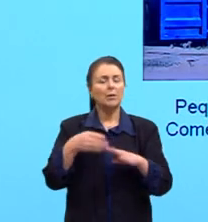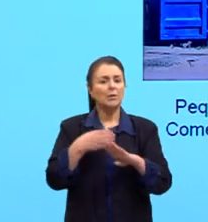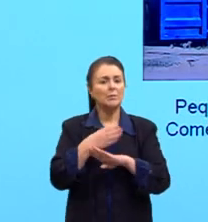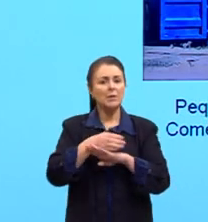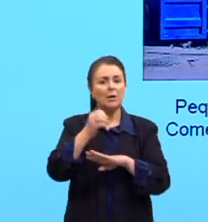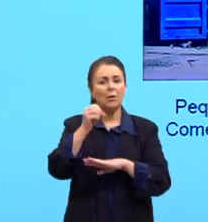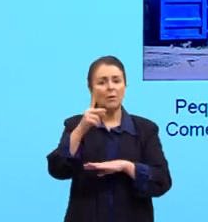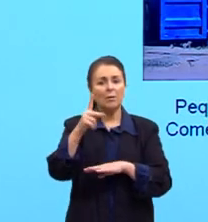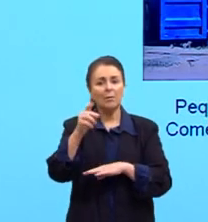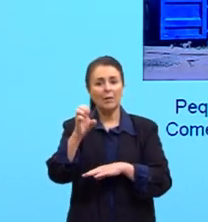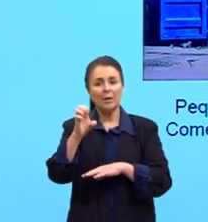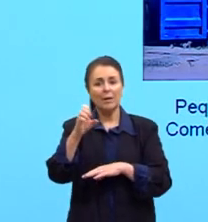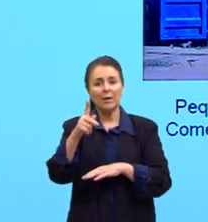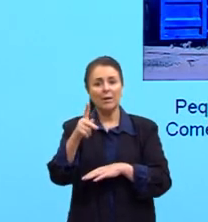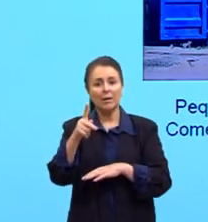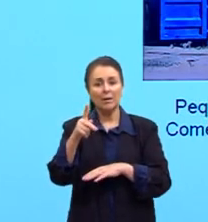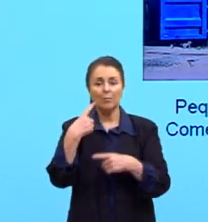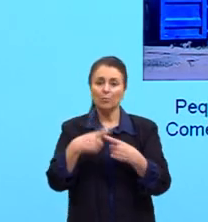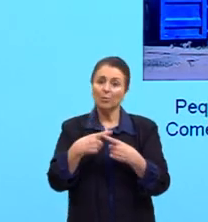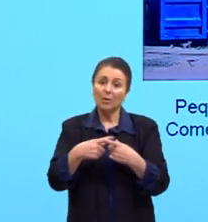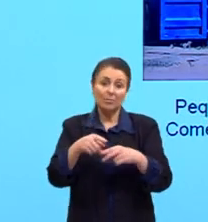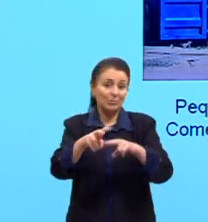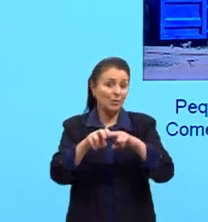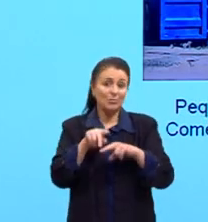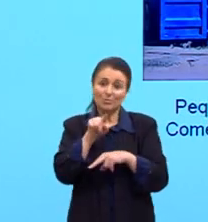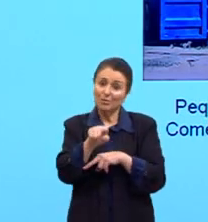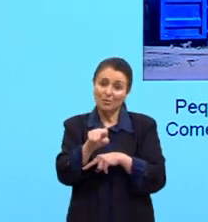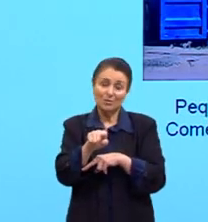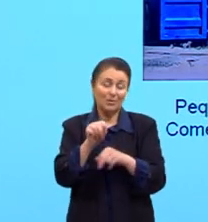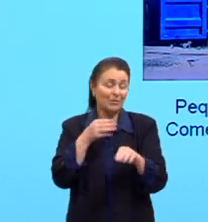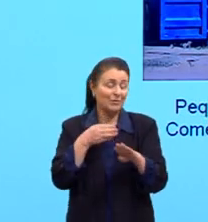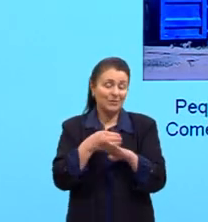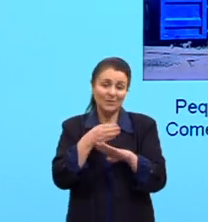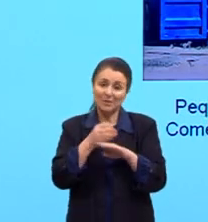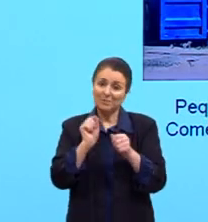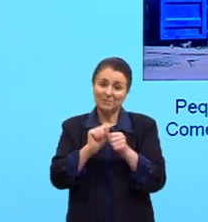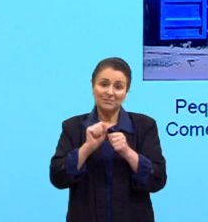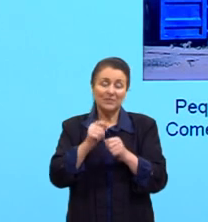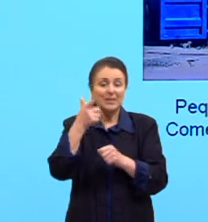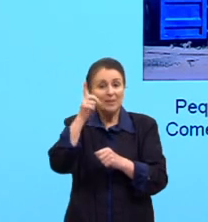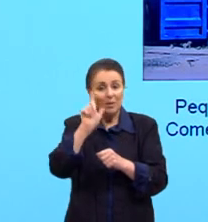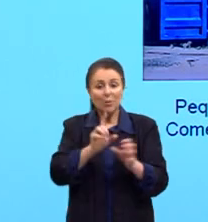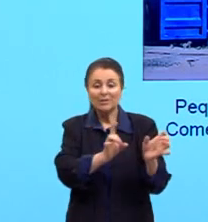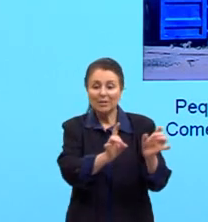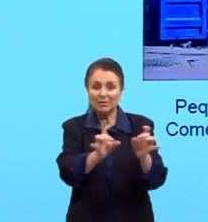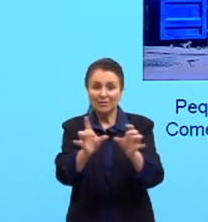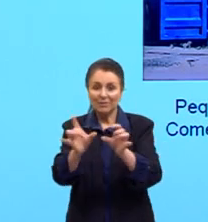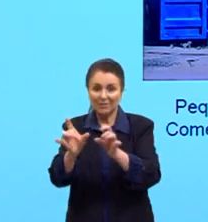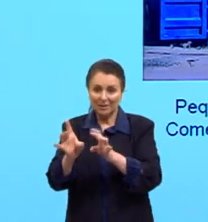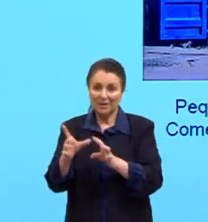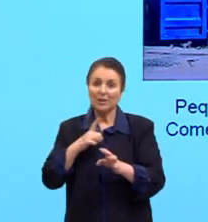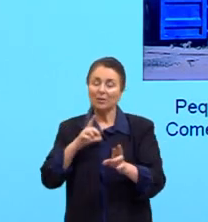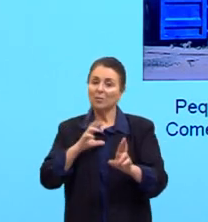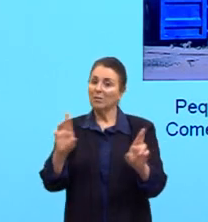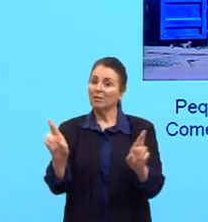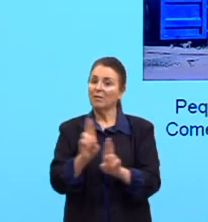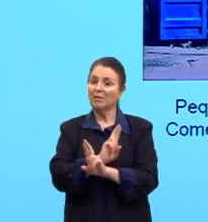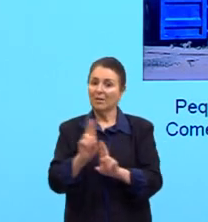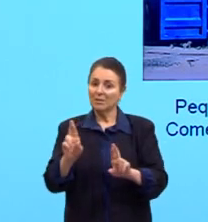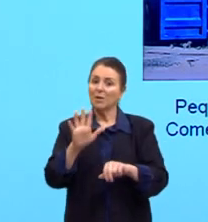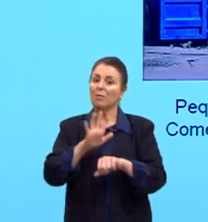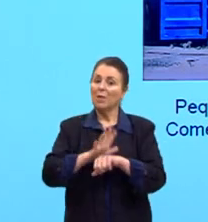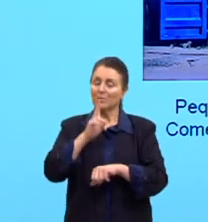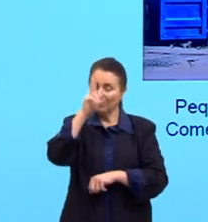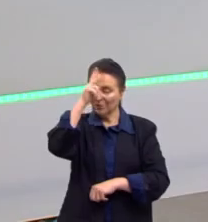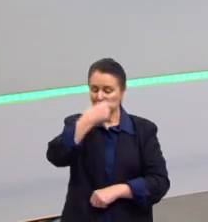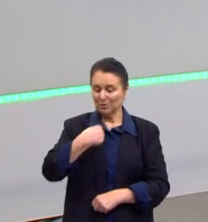da opep e justamente por causa disso né se ela fizer parte da opep talvez não consiga ter uma relação com